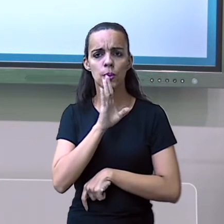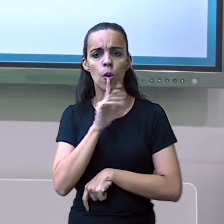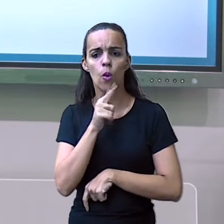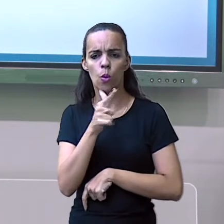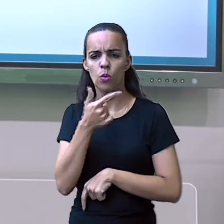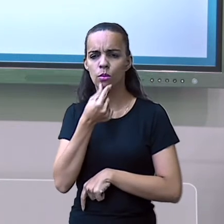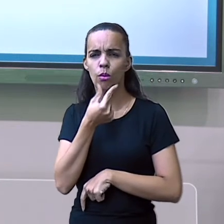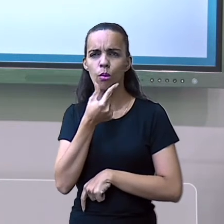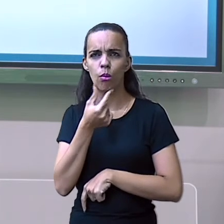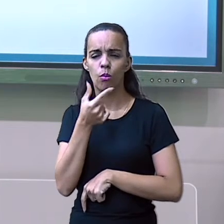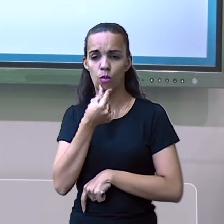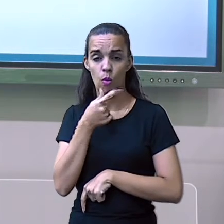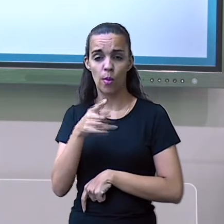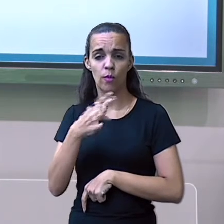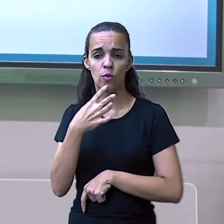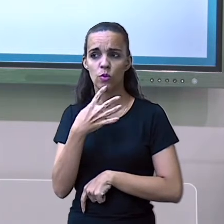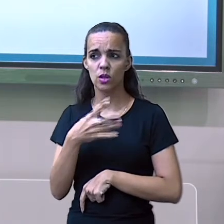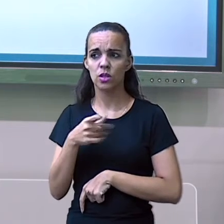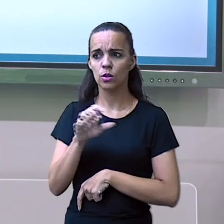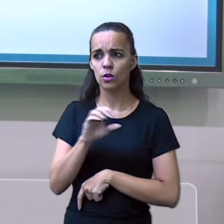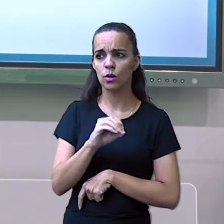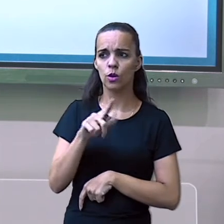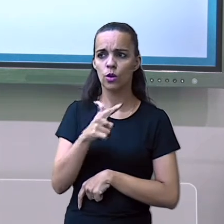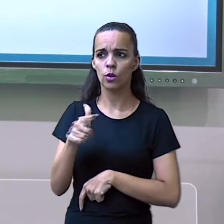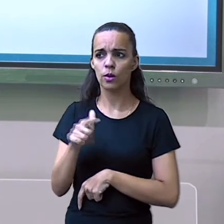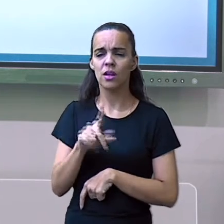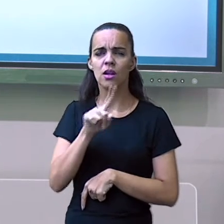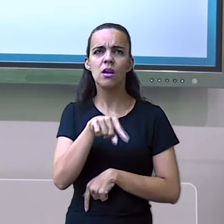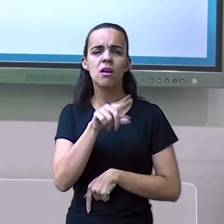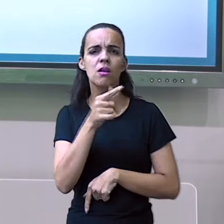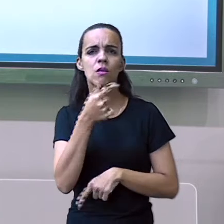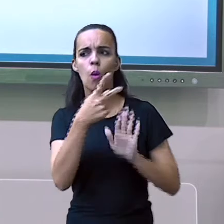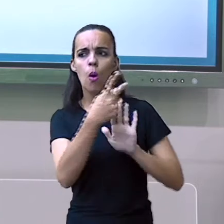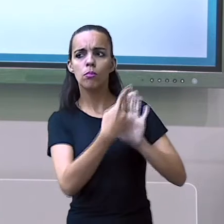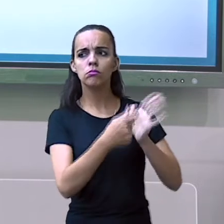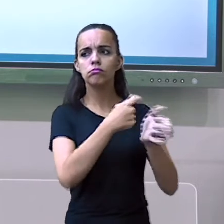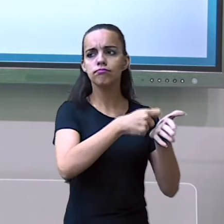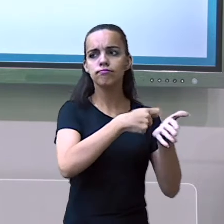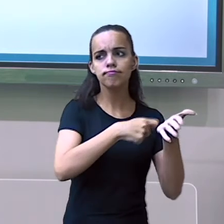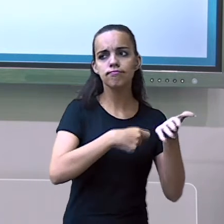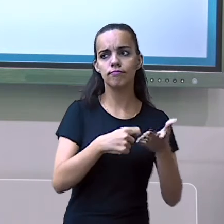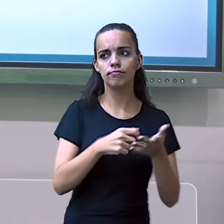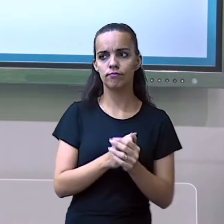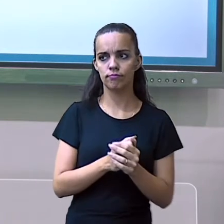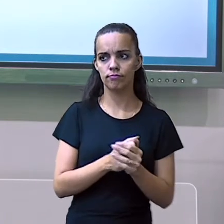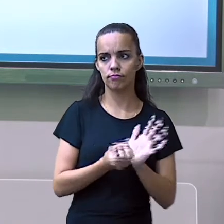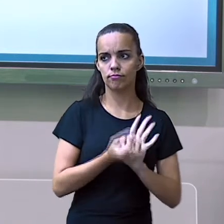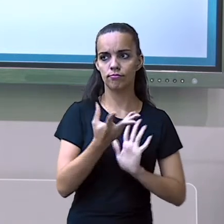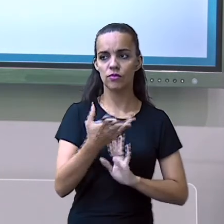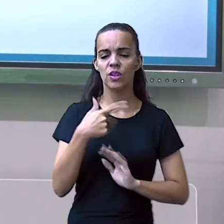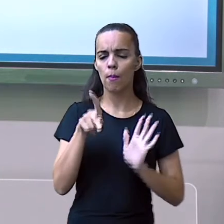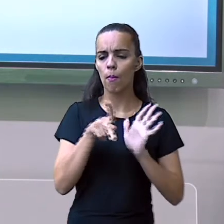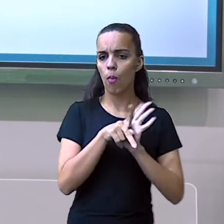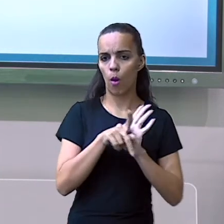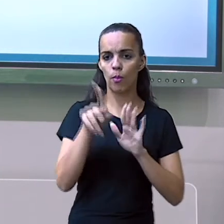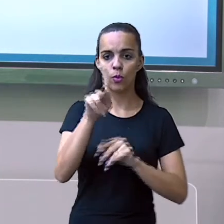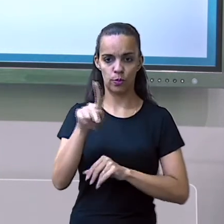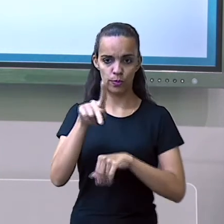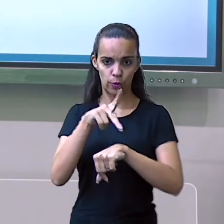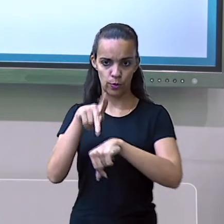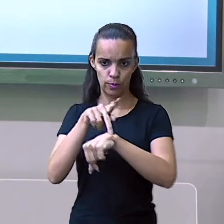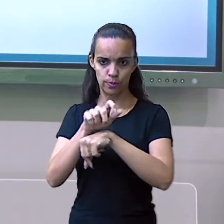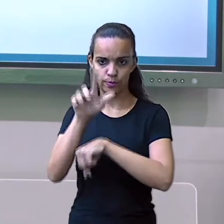conhecido como Ondjak. É um poeta e escritor angolano, ok?